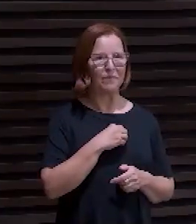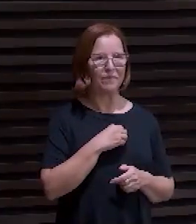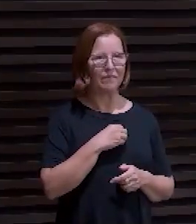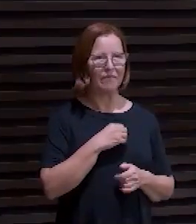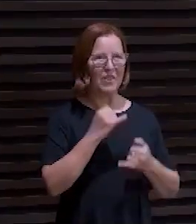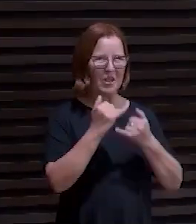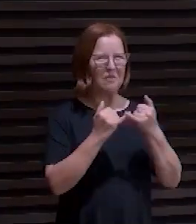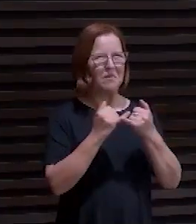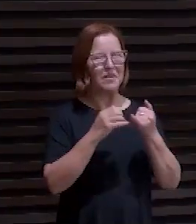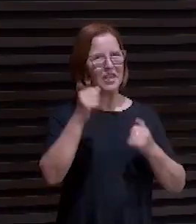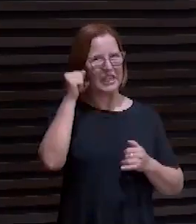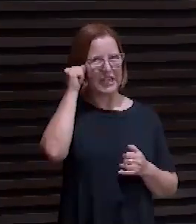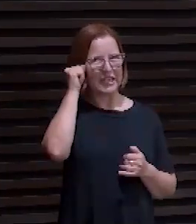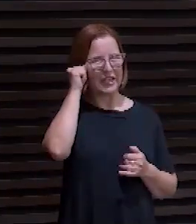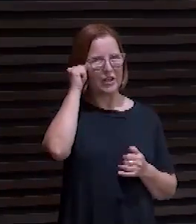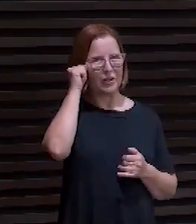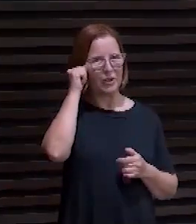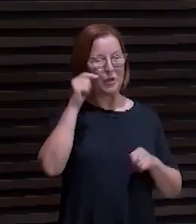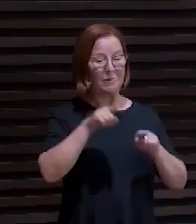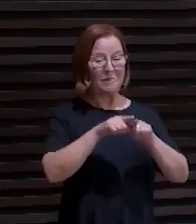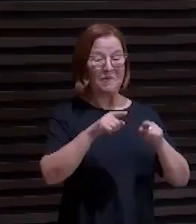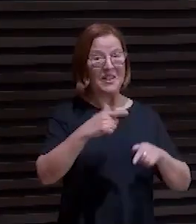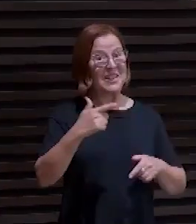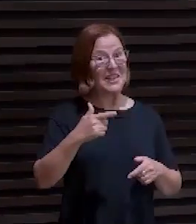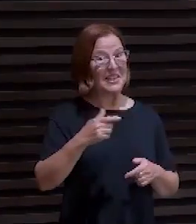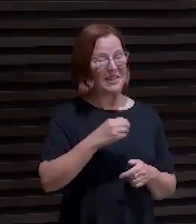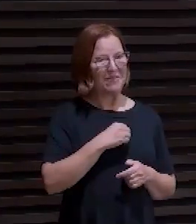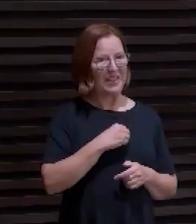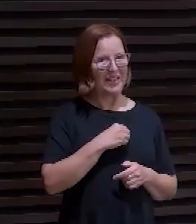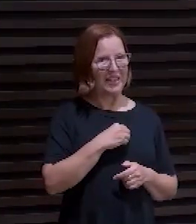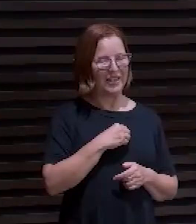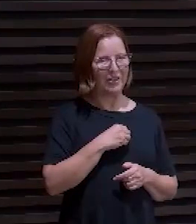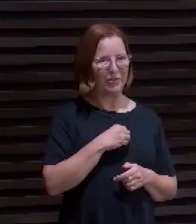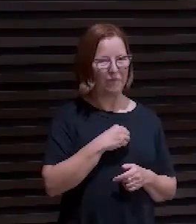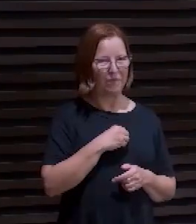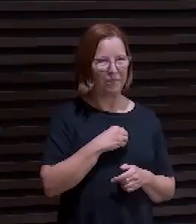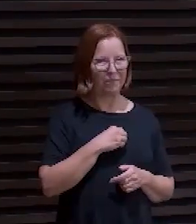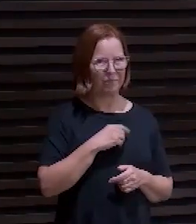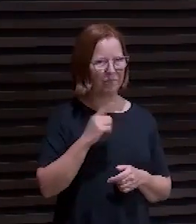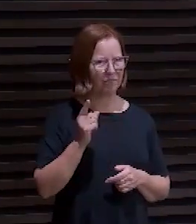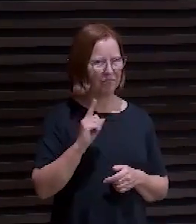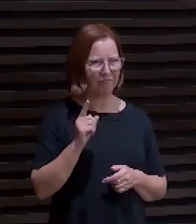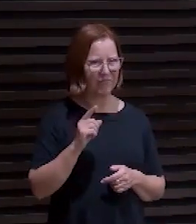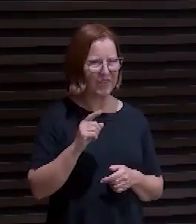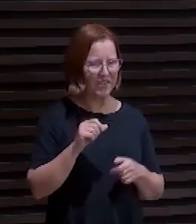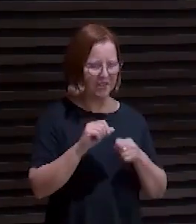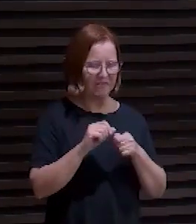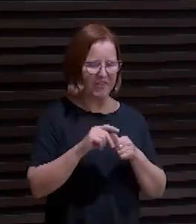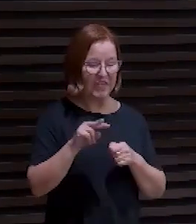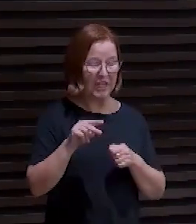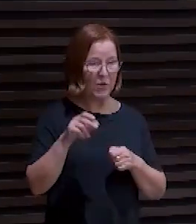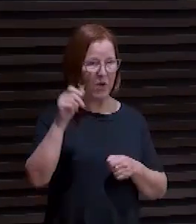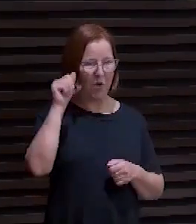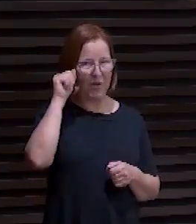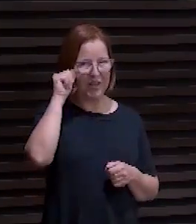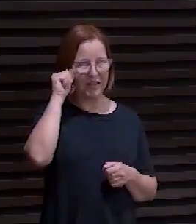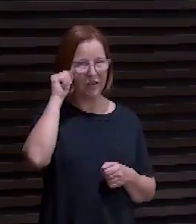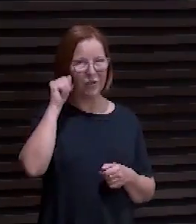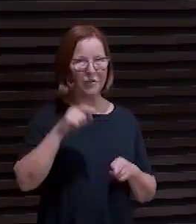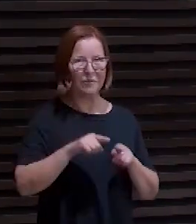semelhança de Adão, mas sem pecado. Não caiu na esparrela do Adão. Mas ele diz